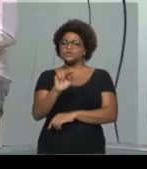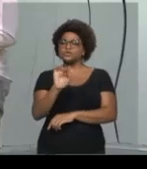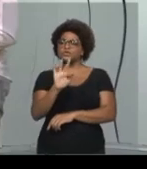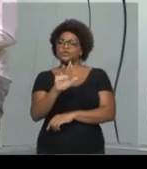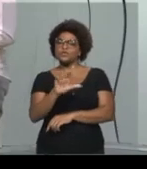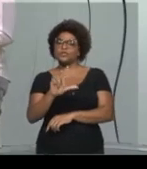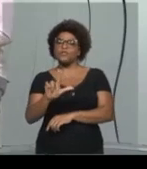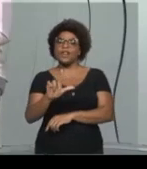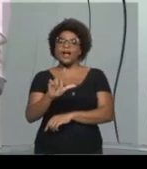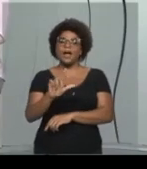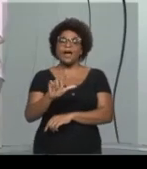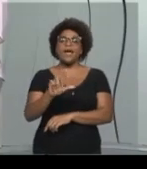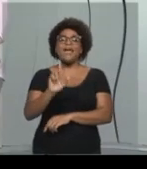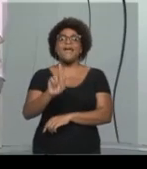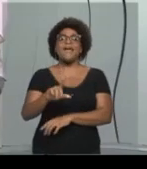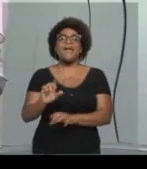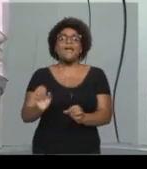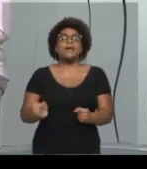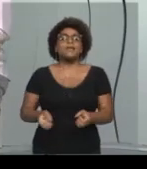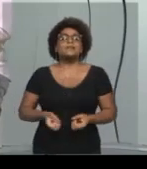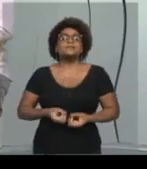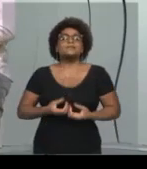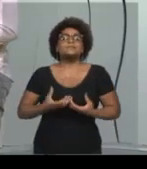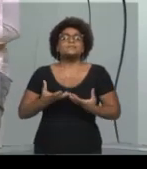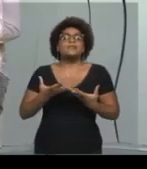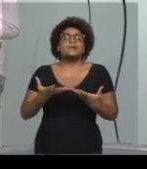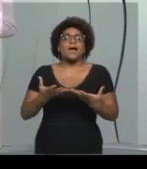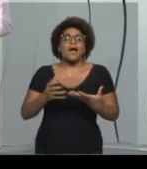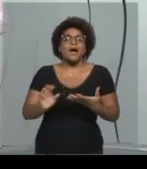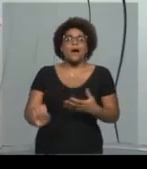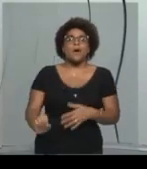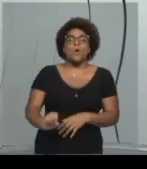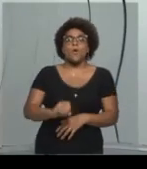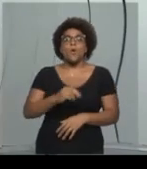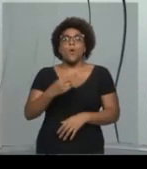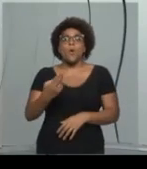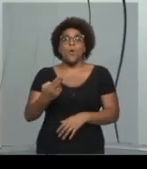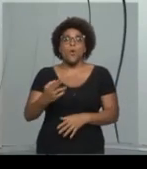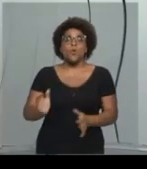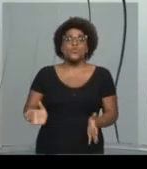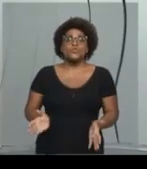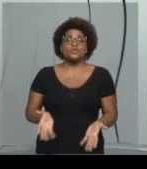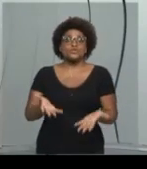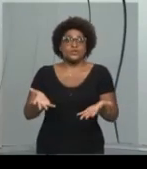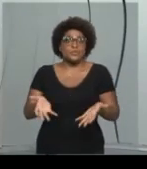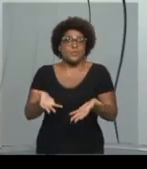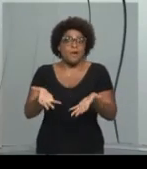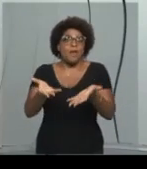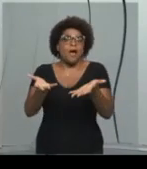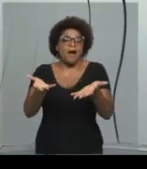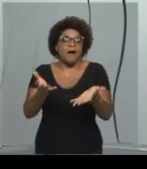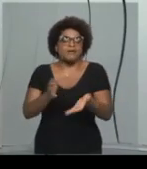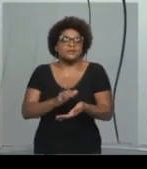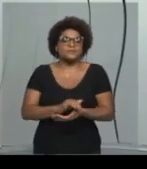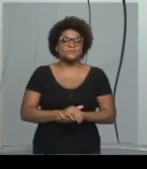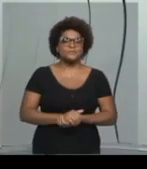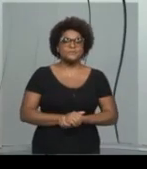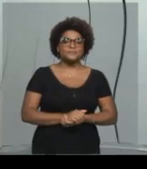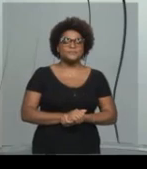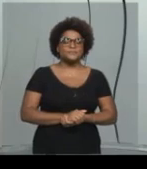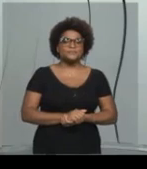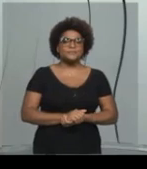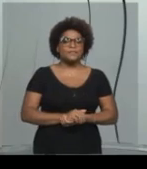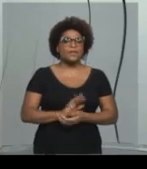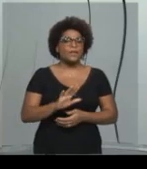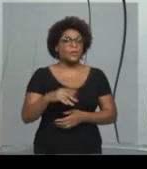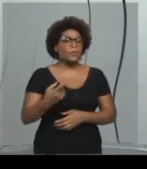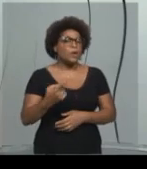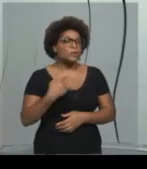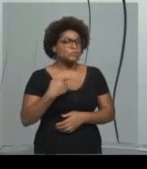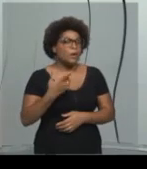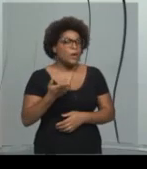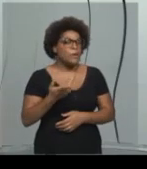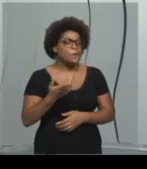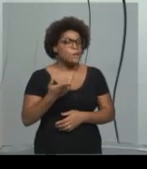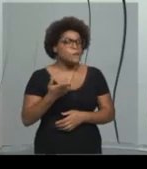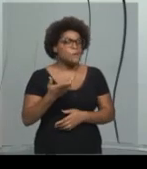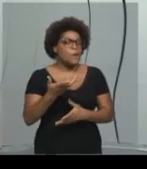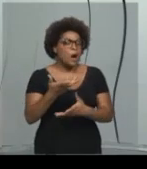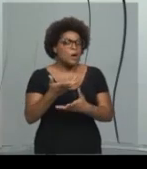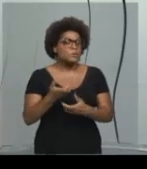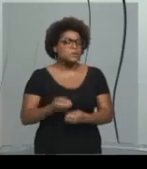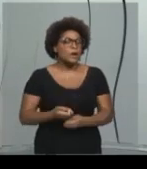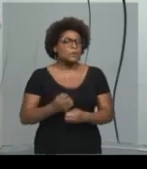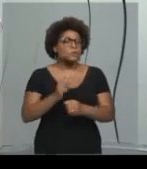estimular. Uma vez que eu considero a indústria cultural como um meio de produção de cultura, como um meio